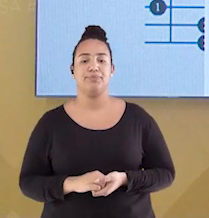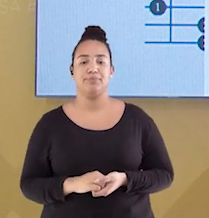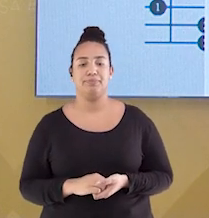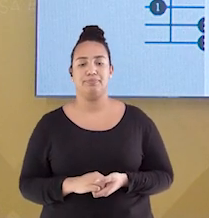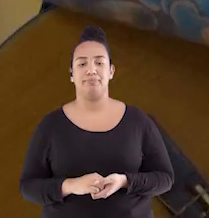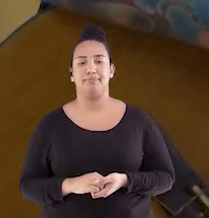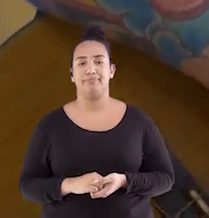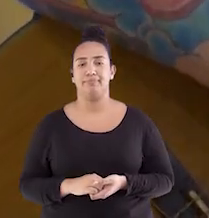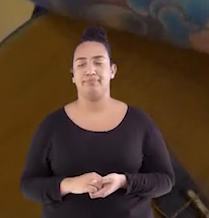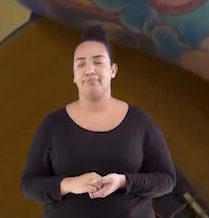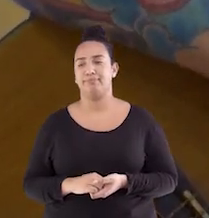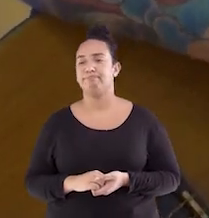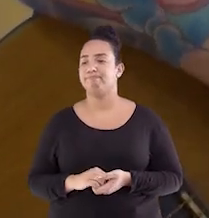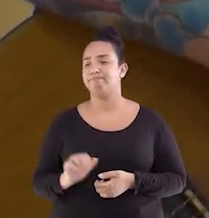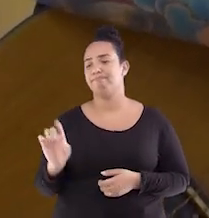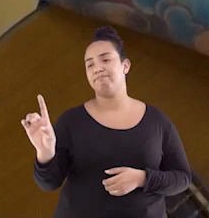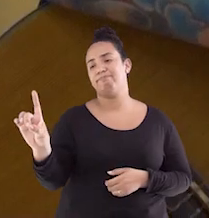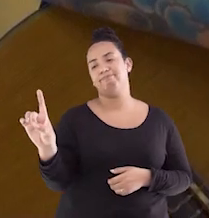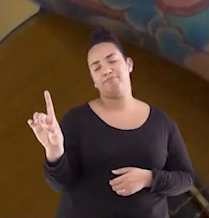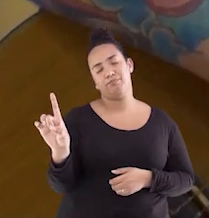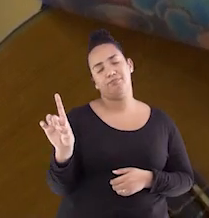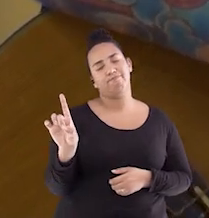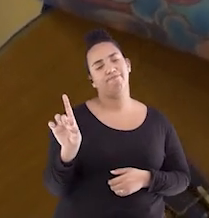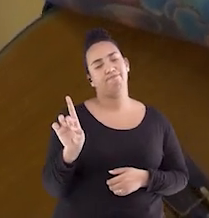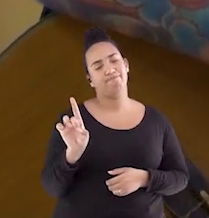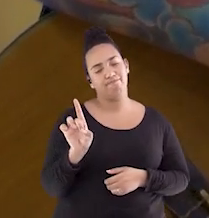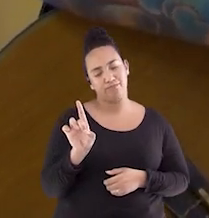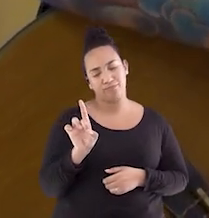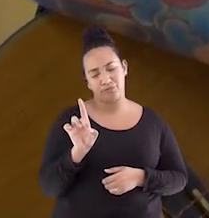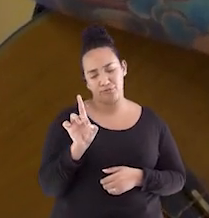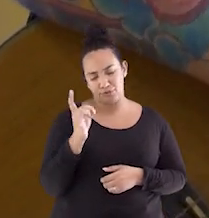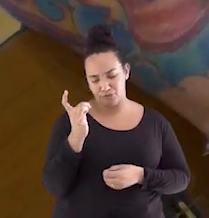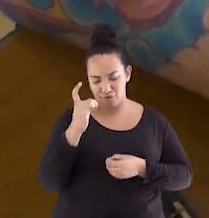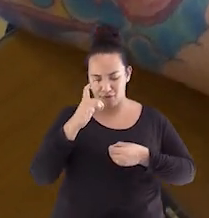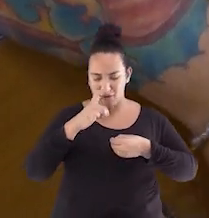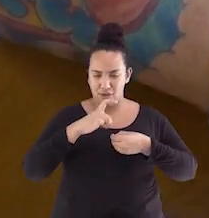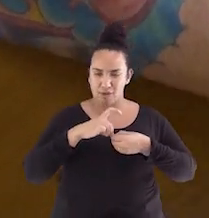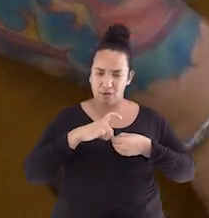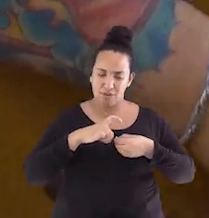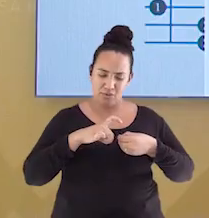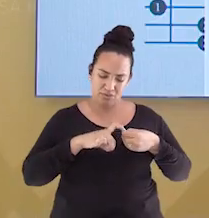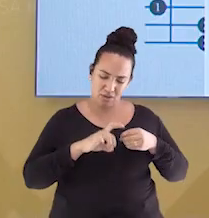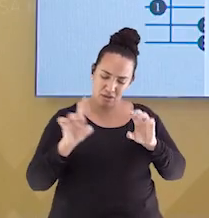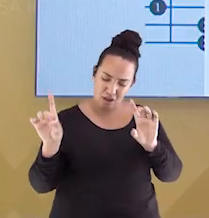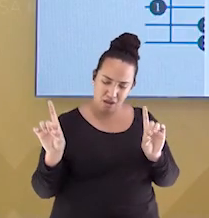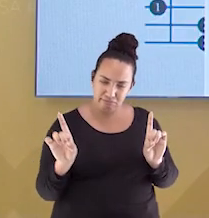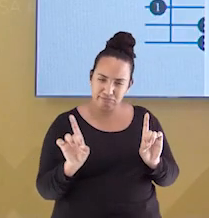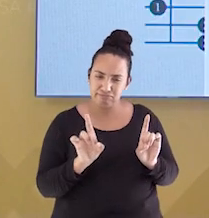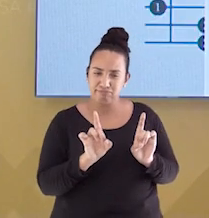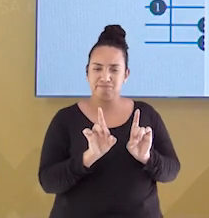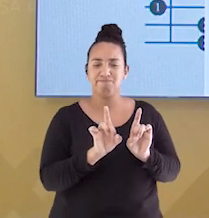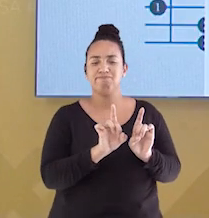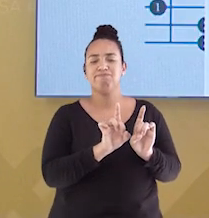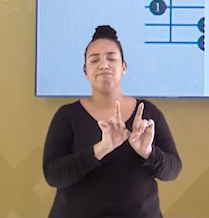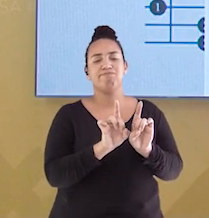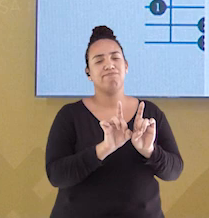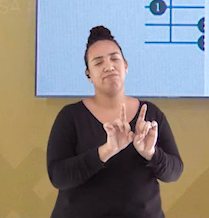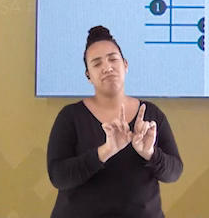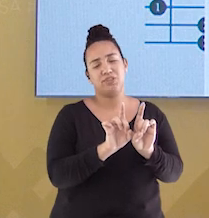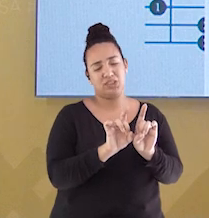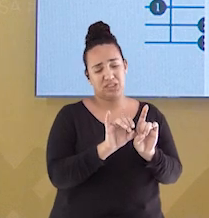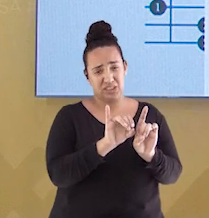Volta pra mim, vem pro meu mundo, pois sem